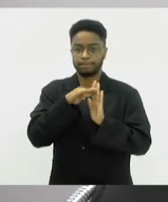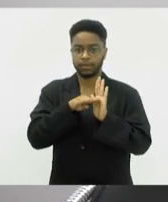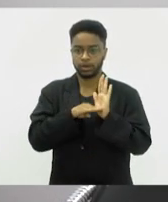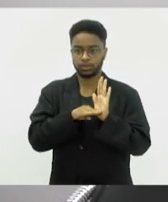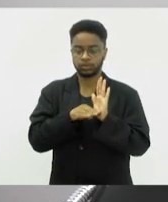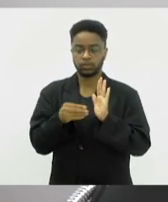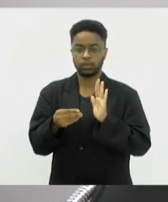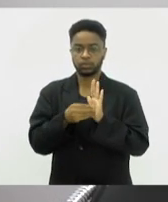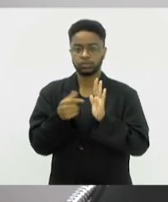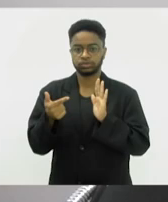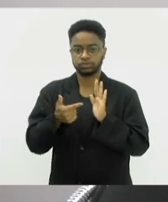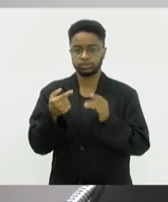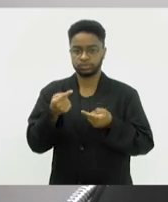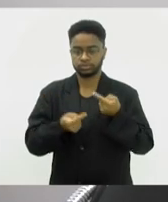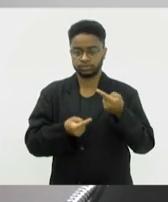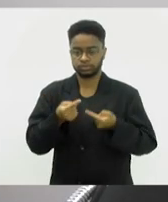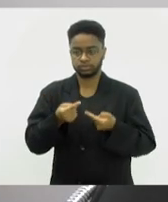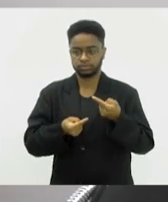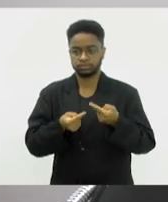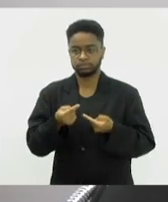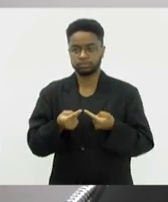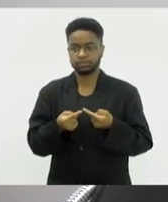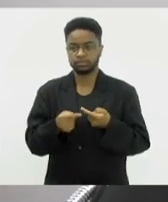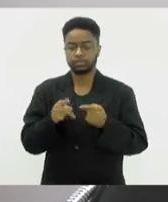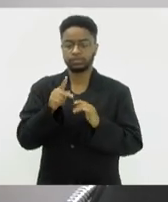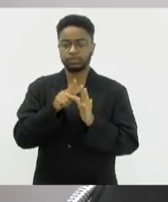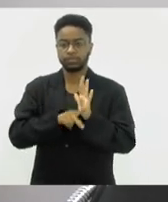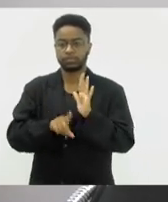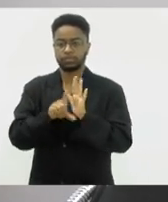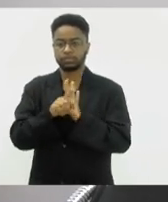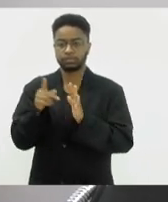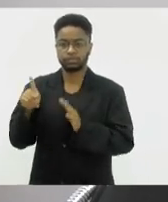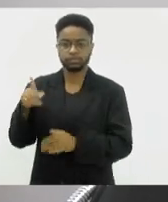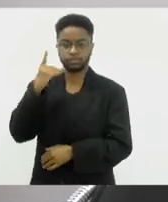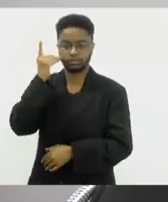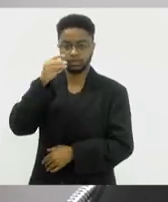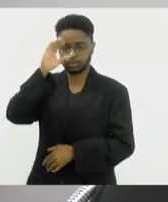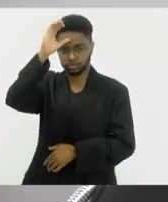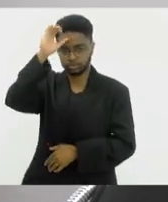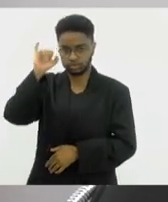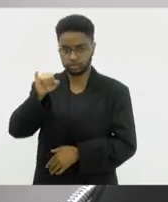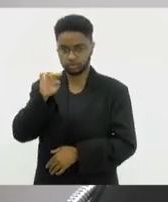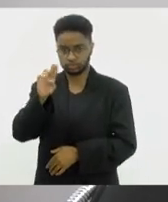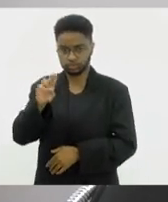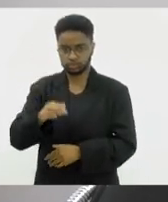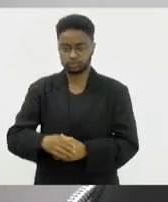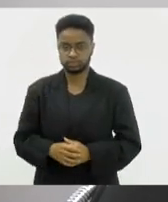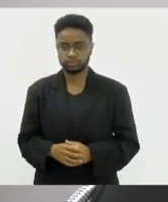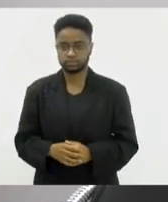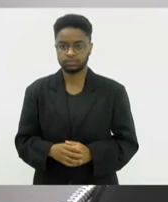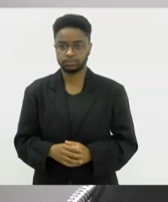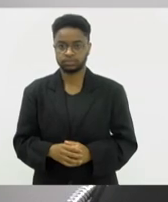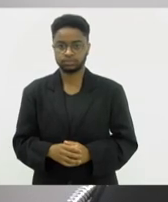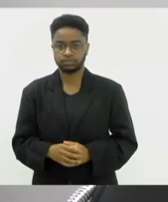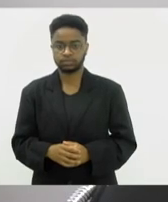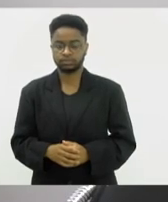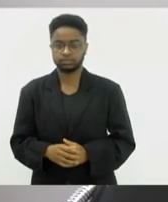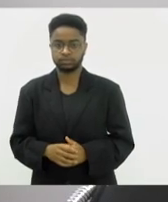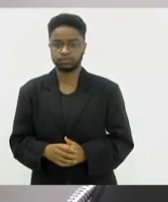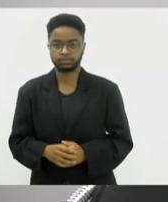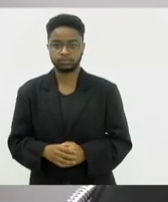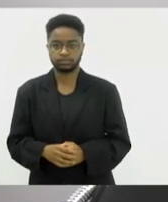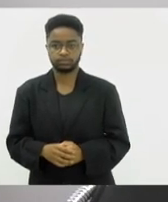em segunda discussão, um projeto de lei da deputada Tia Ju, falando da assistência